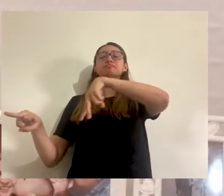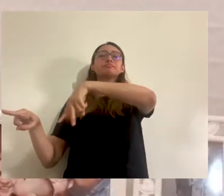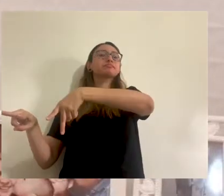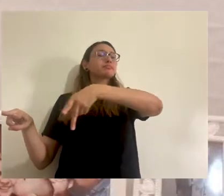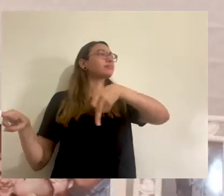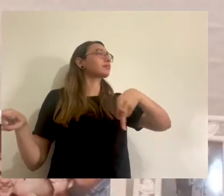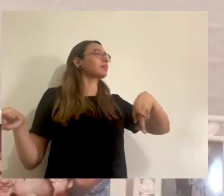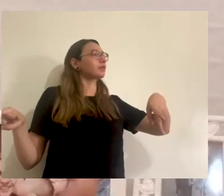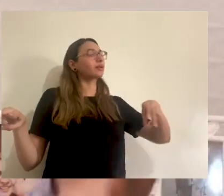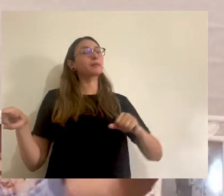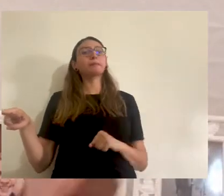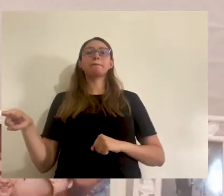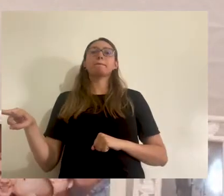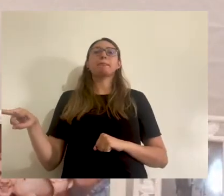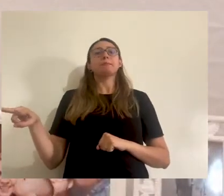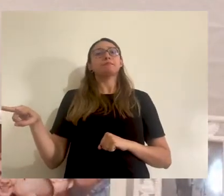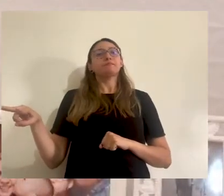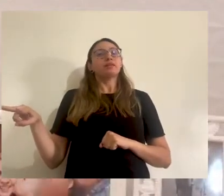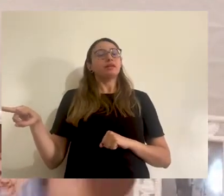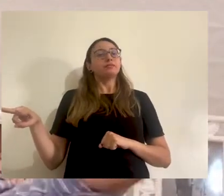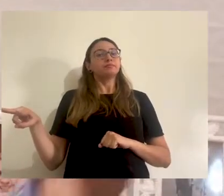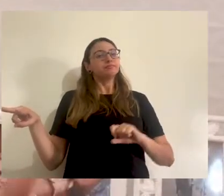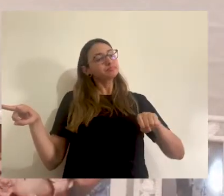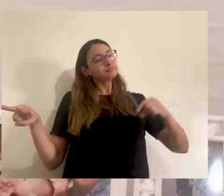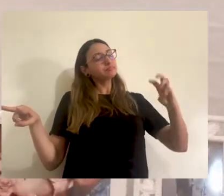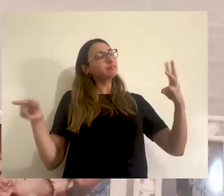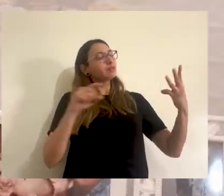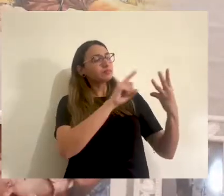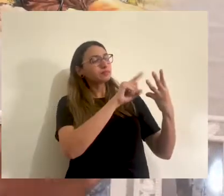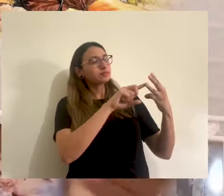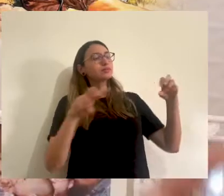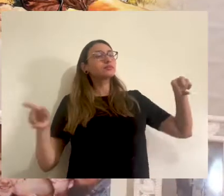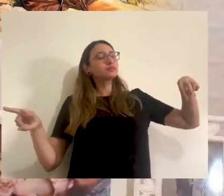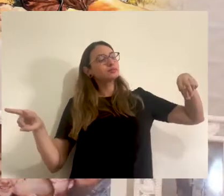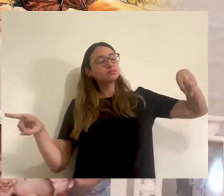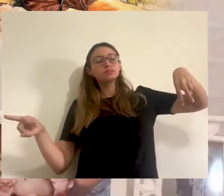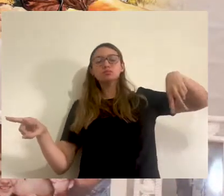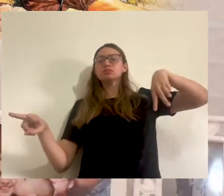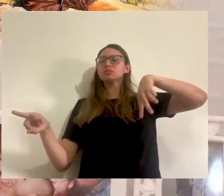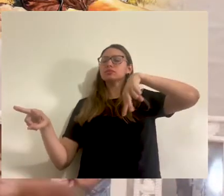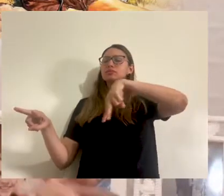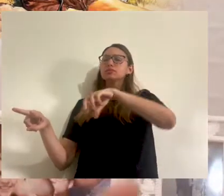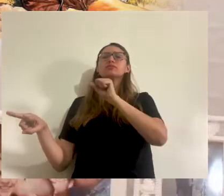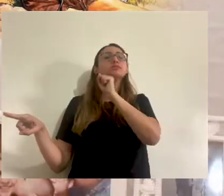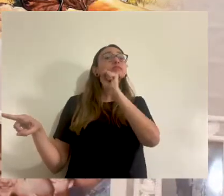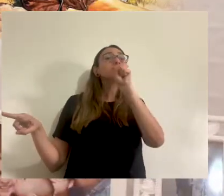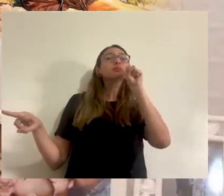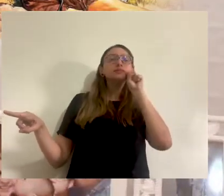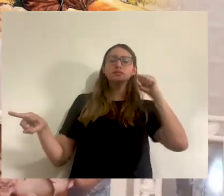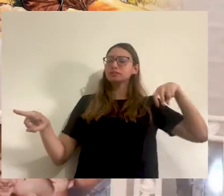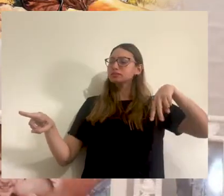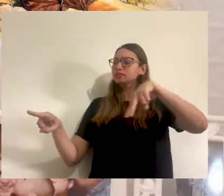homem. Mas então, vindo um viajante, um samaritano, olhou para aquele homem, moveu-se de